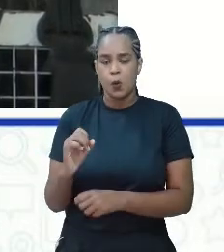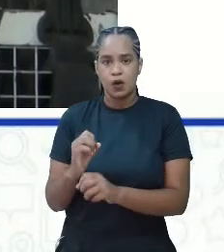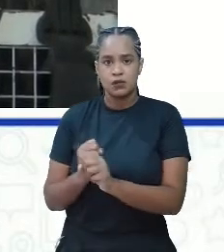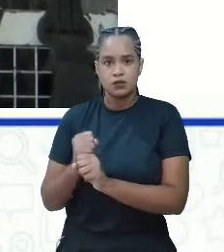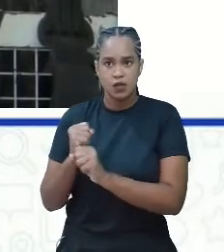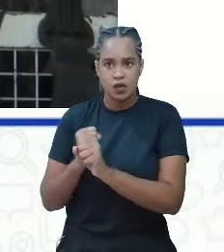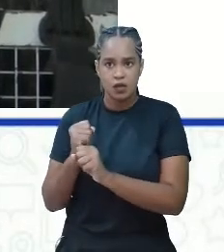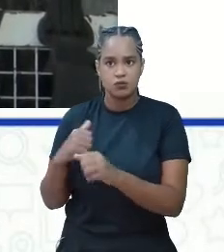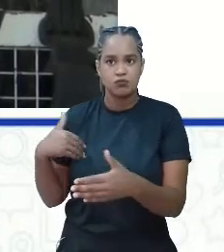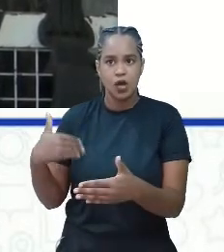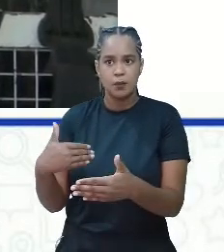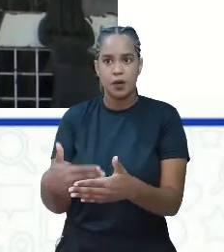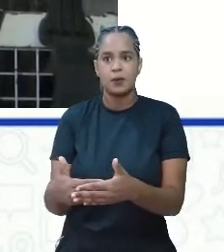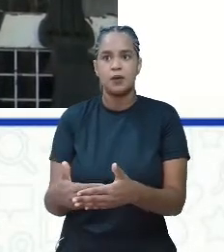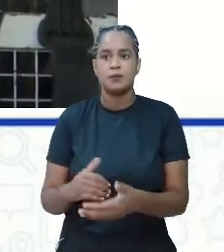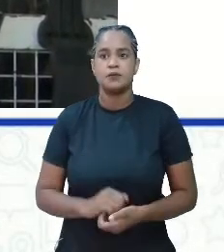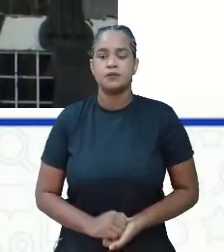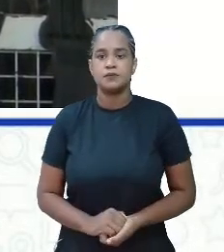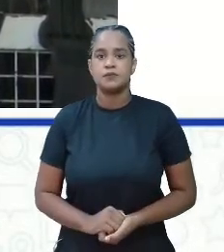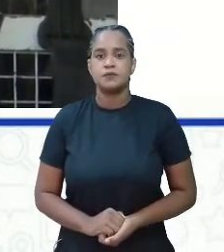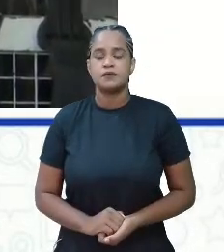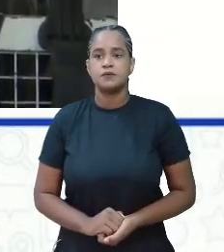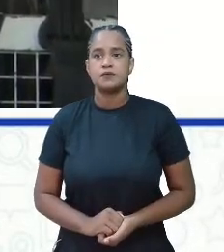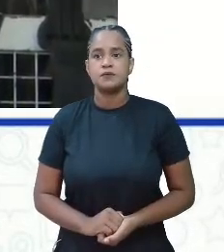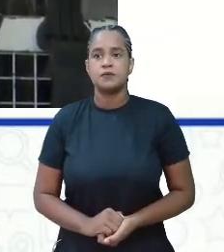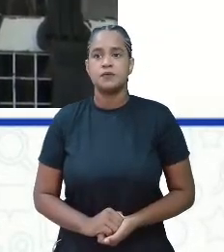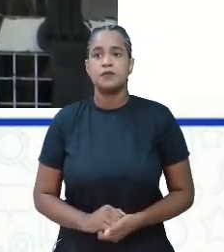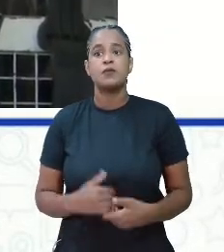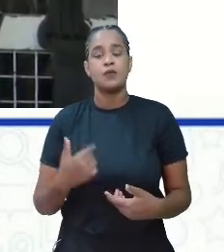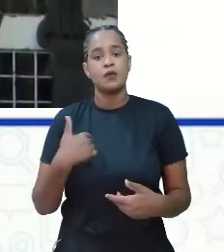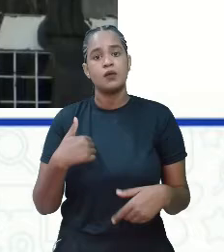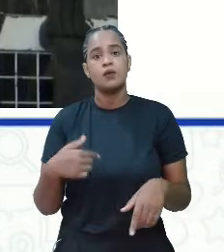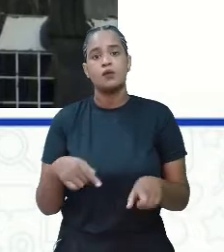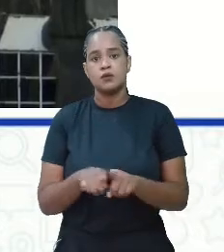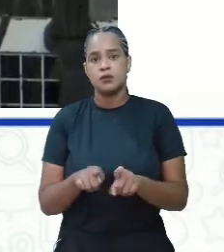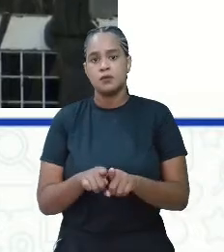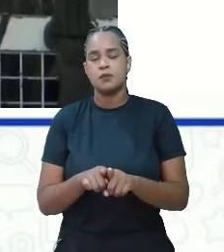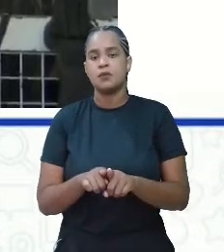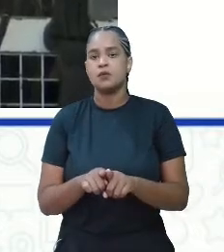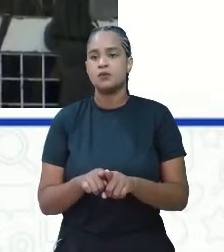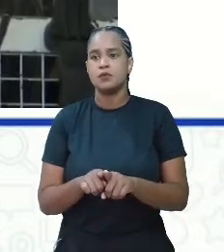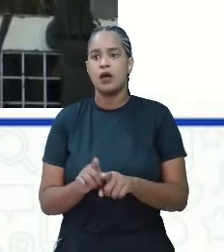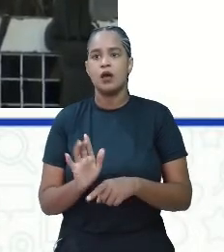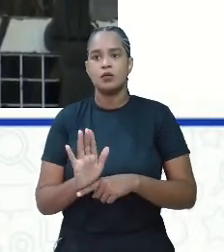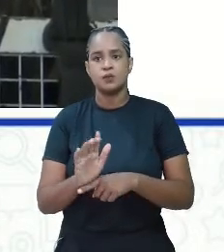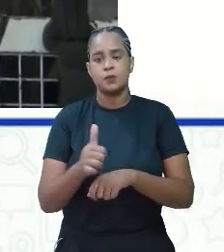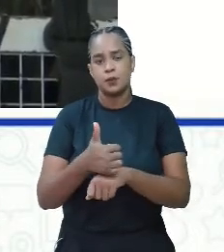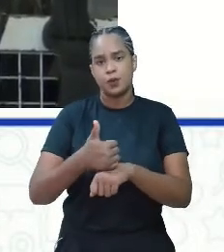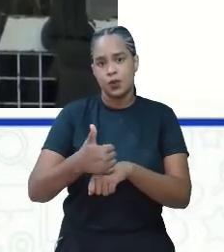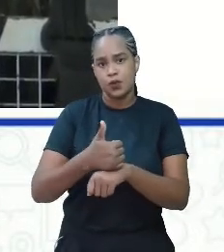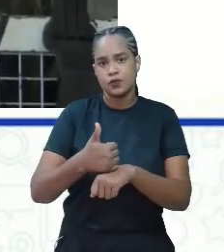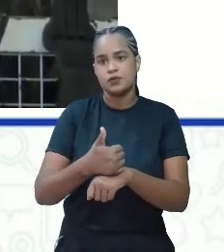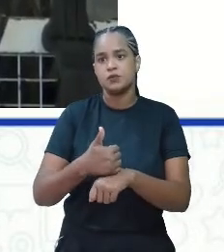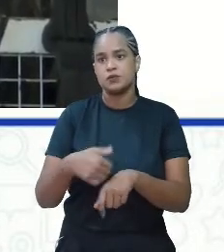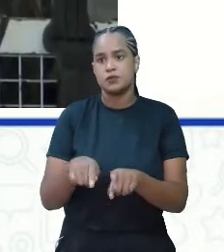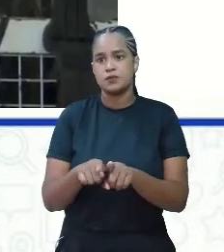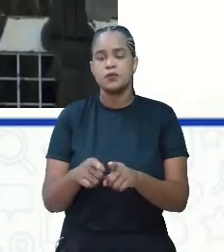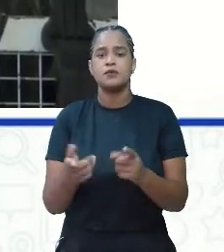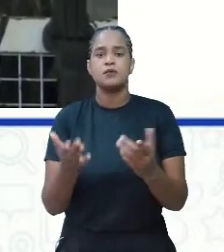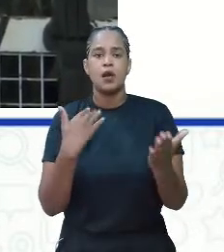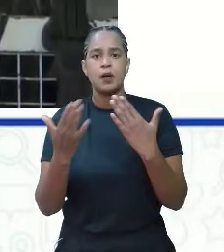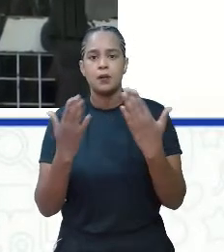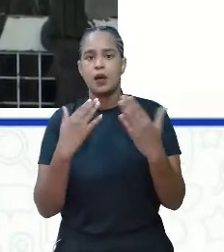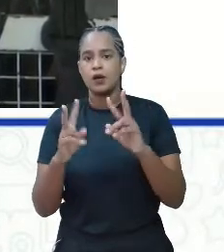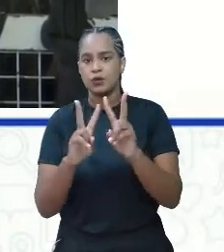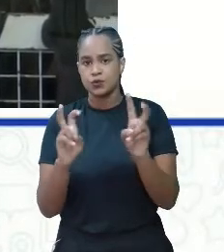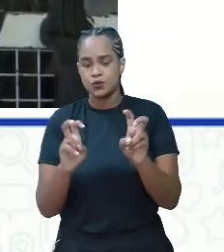E restauro os instrumentos de música profissionais e amadores. E vim bater um papo aqui com vocês